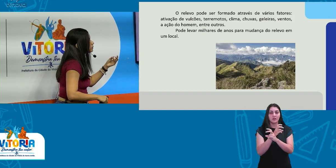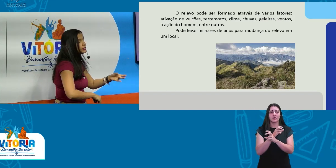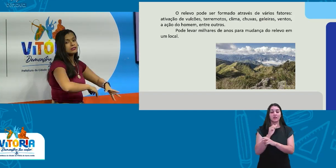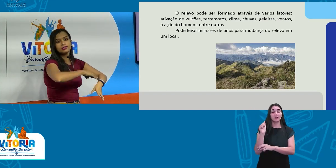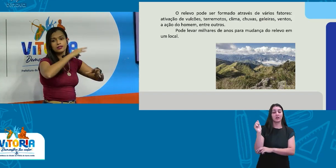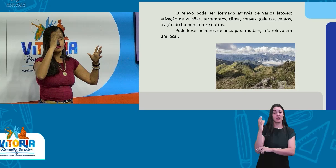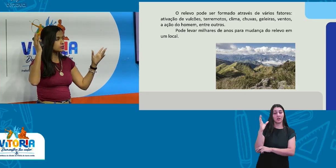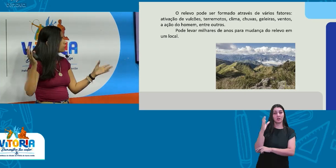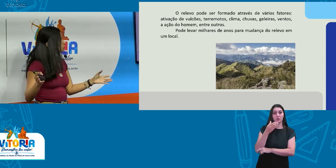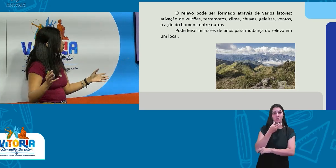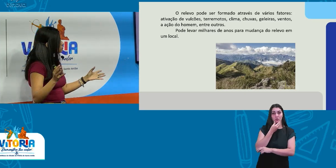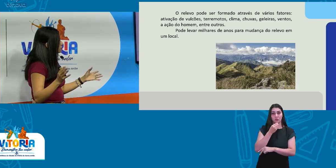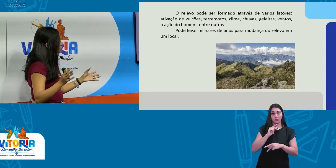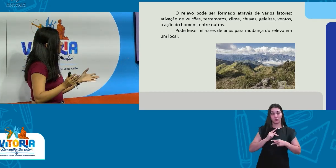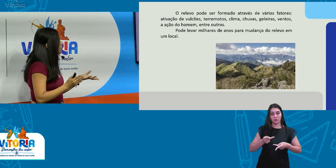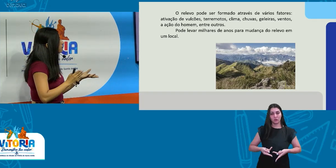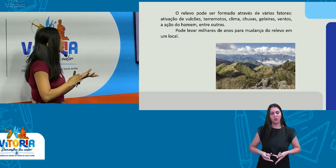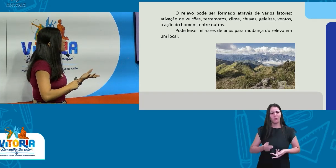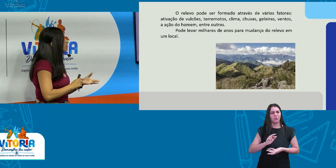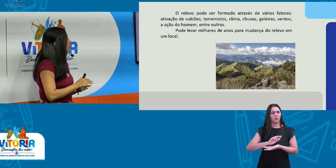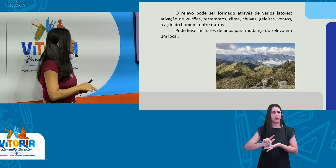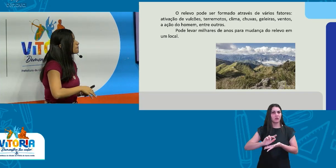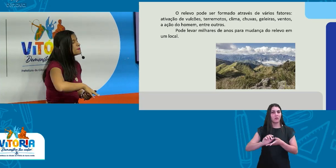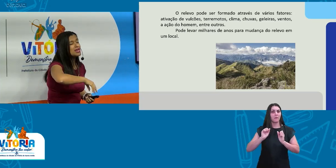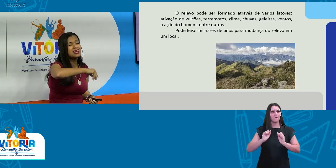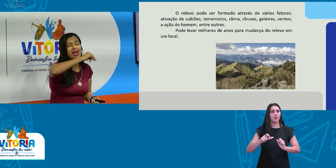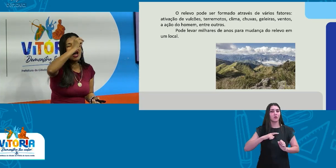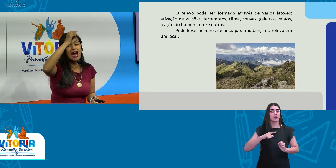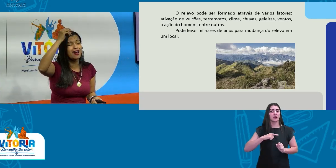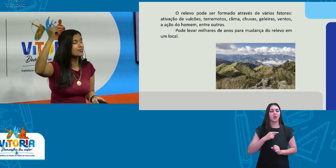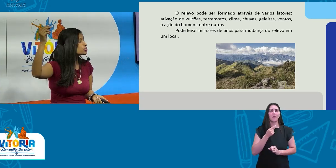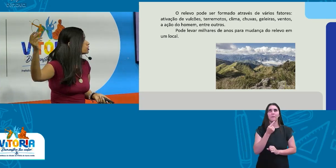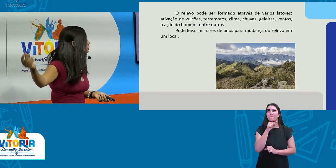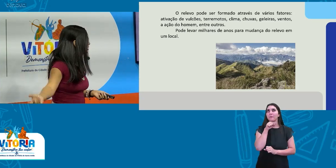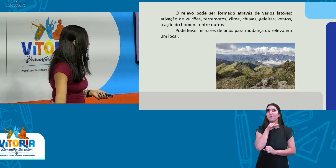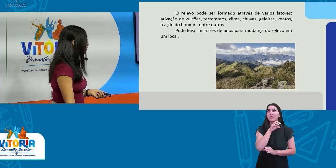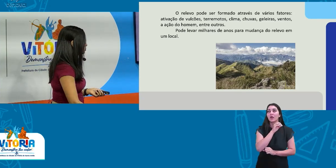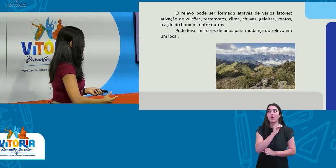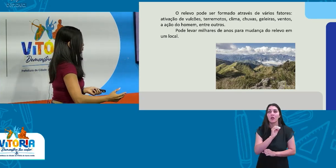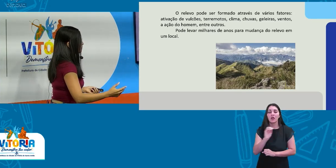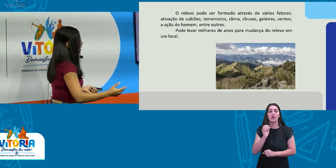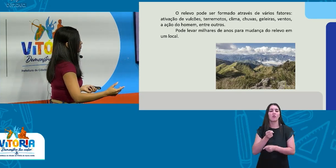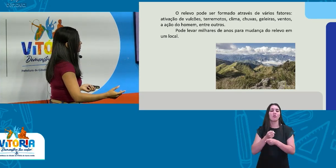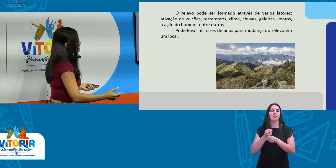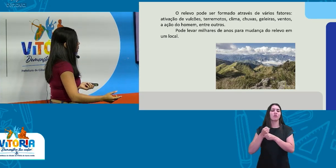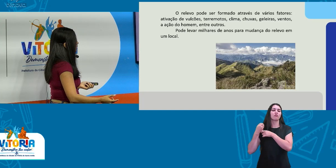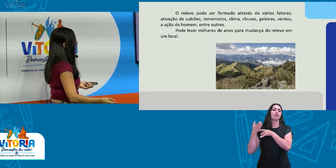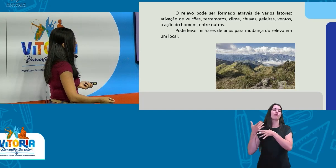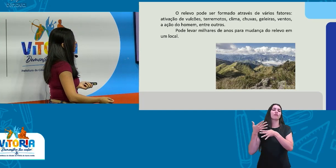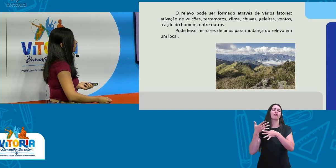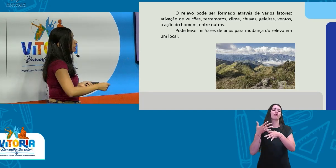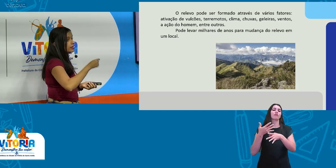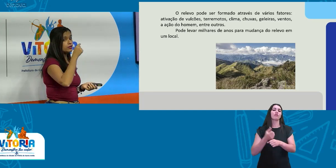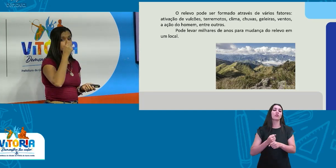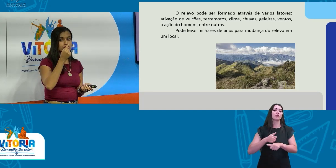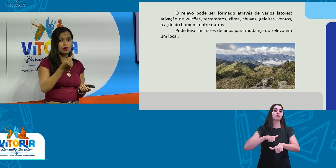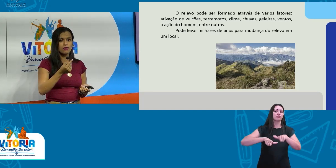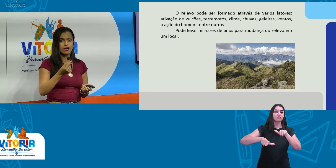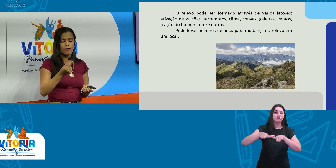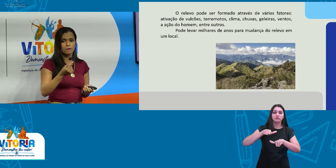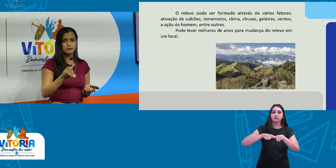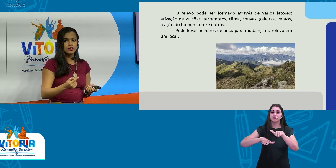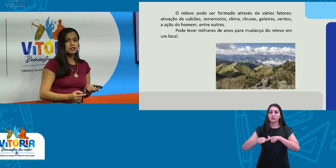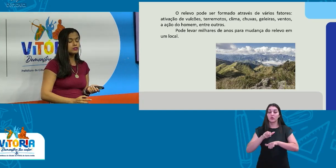do homem e entre outros. Pode levar milhares de anos para a mudança do relevo em um